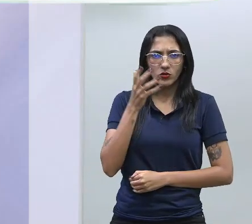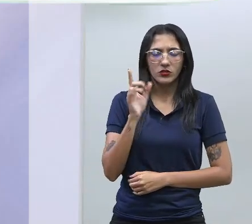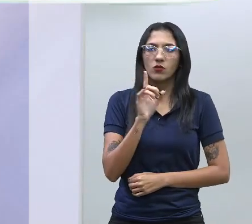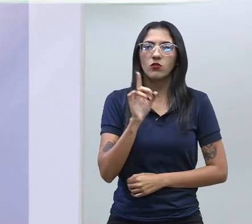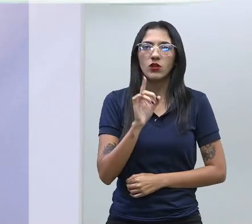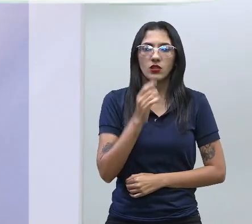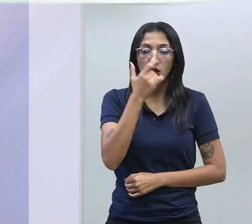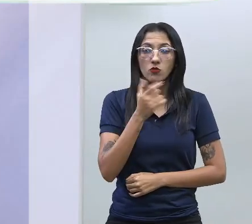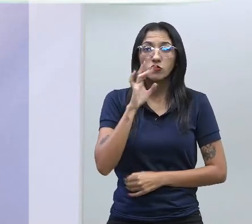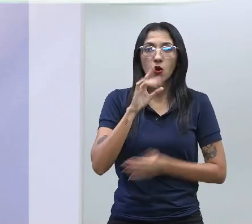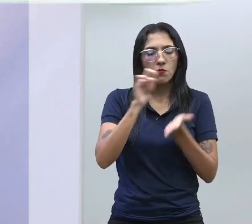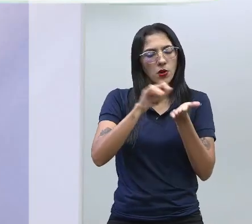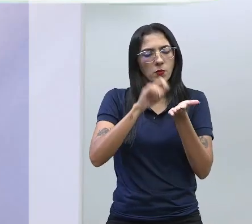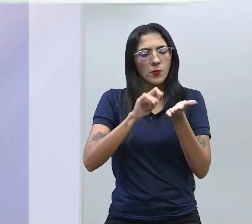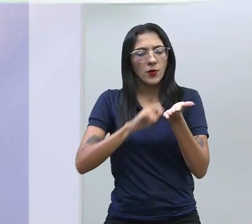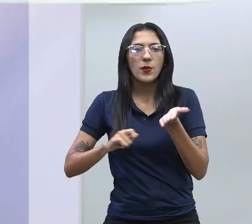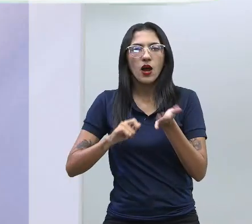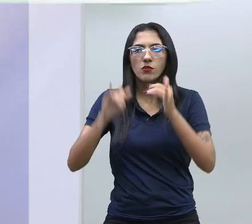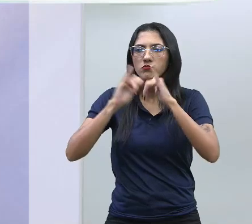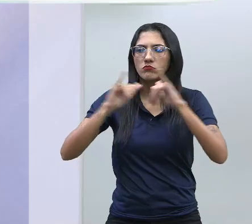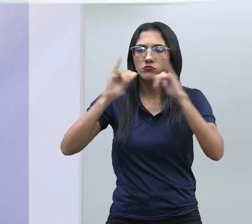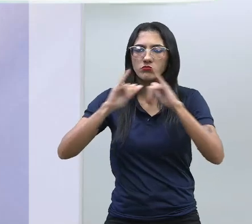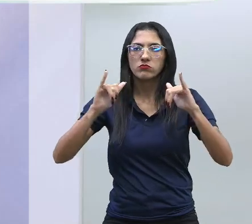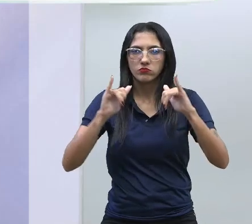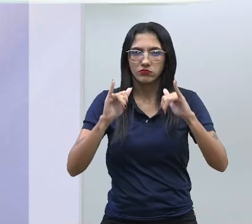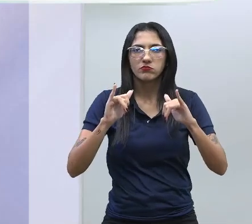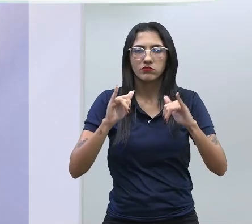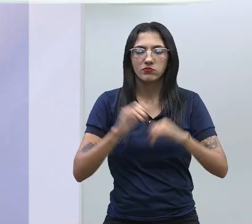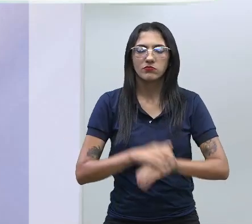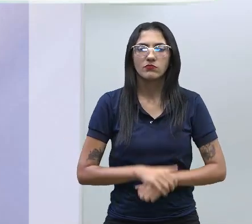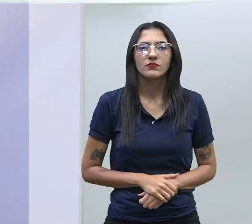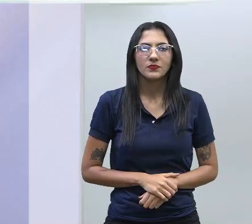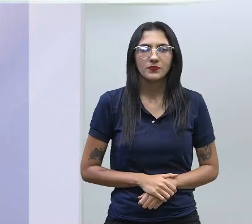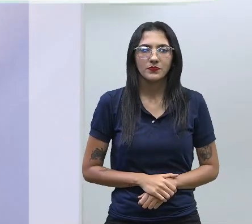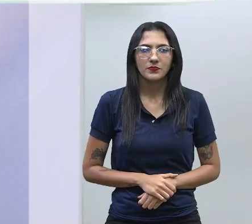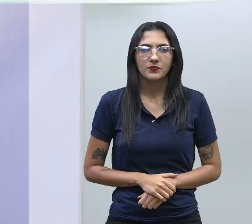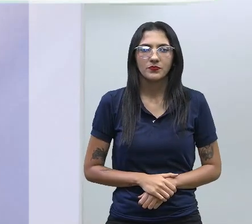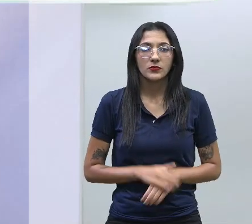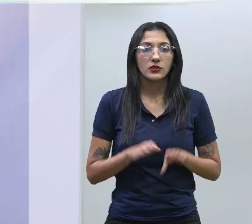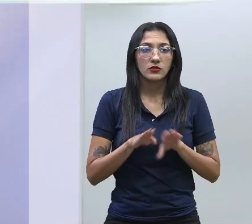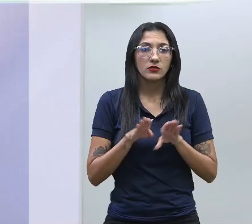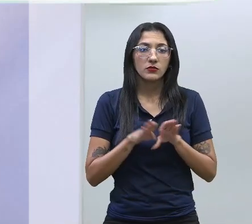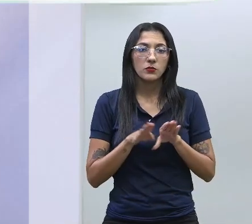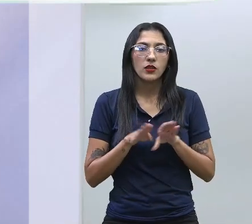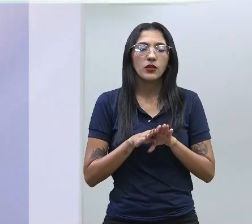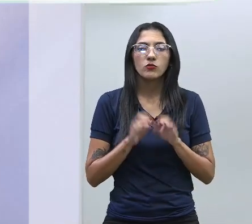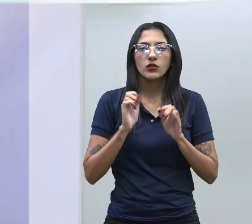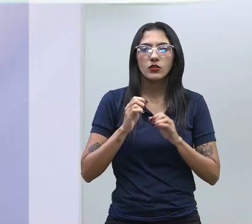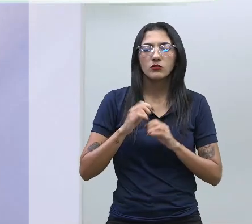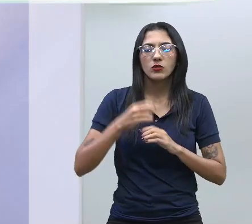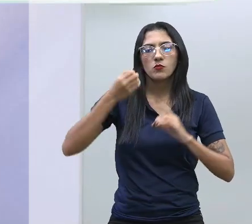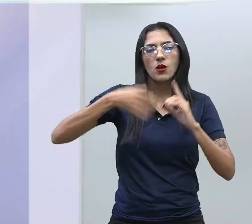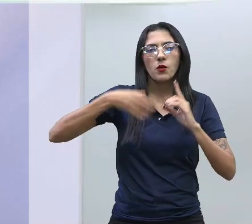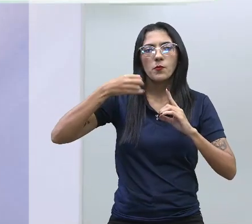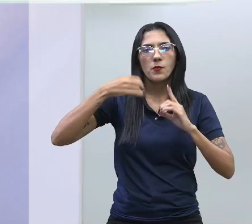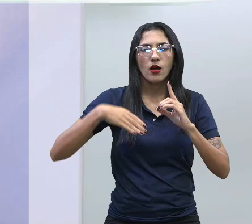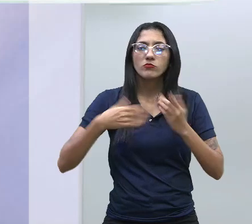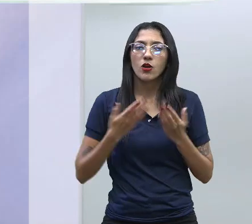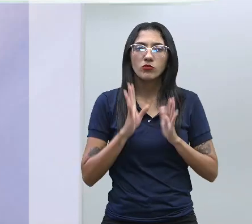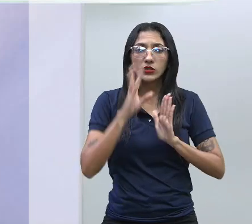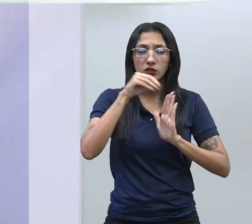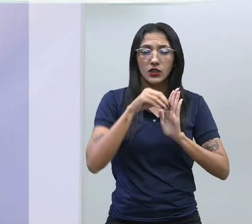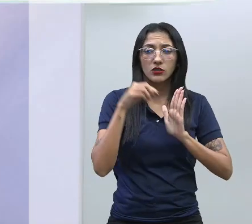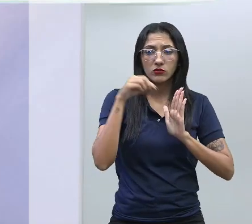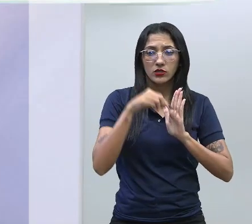apenas informando algo que aconteceu com outras pessoas. O discurso indireto. Eu vou, dentro da